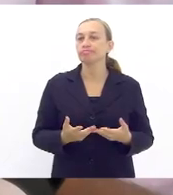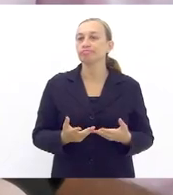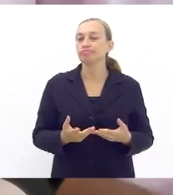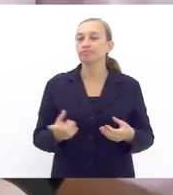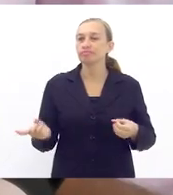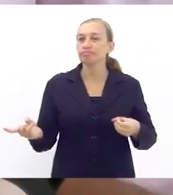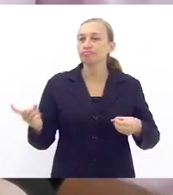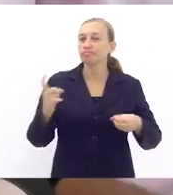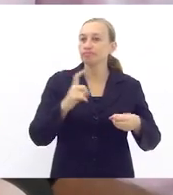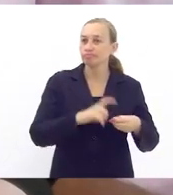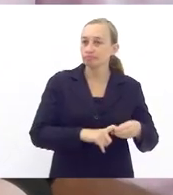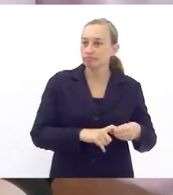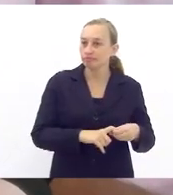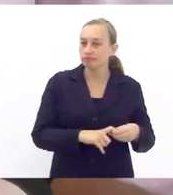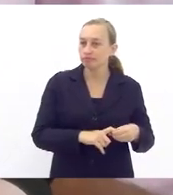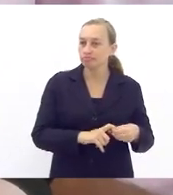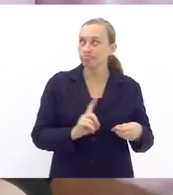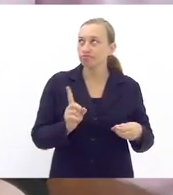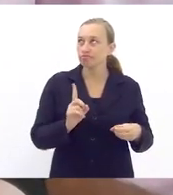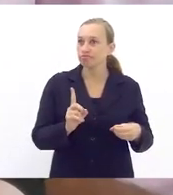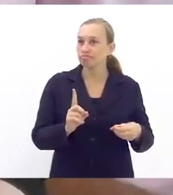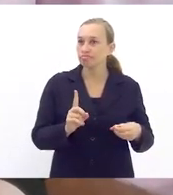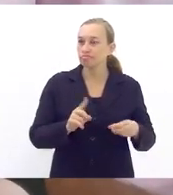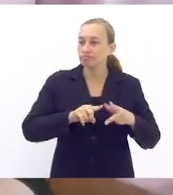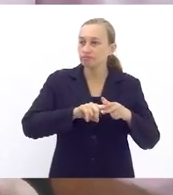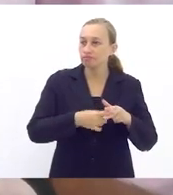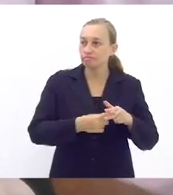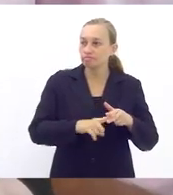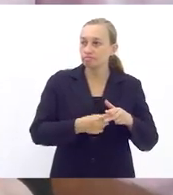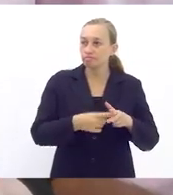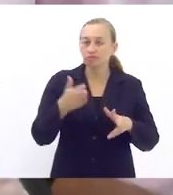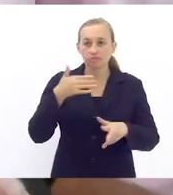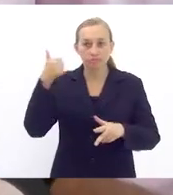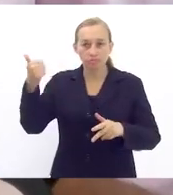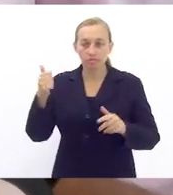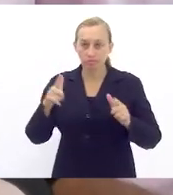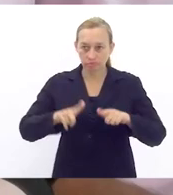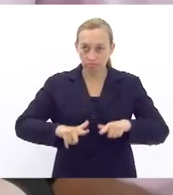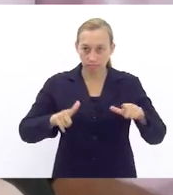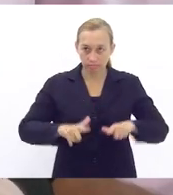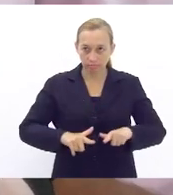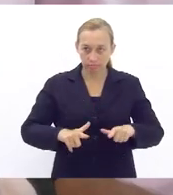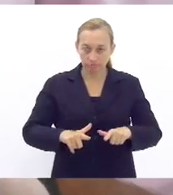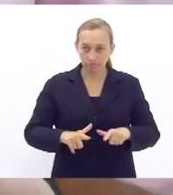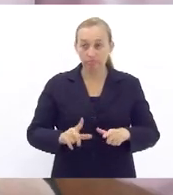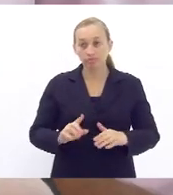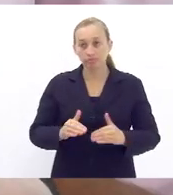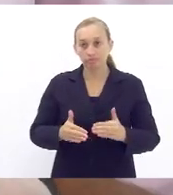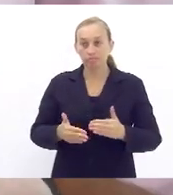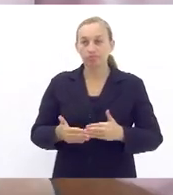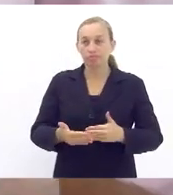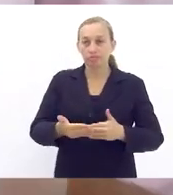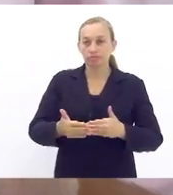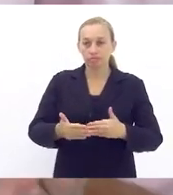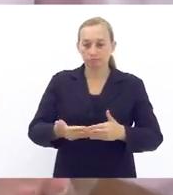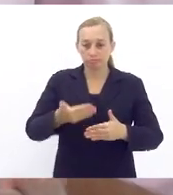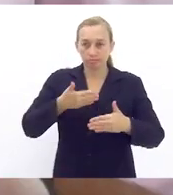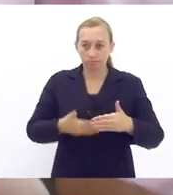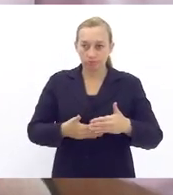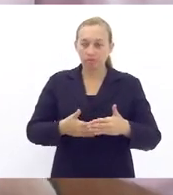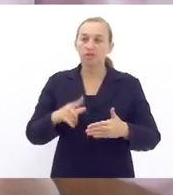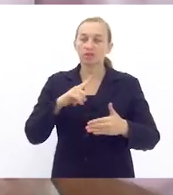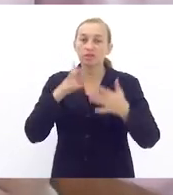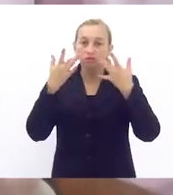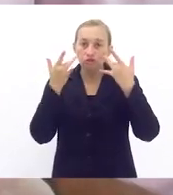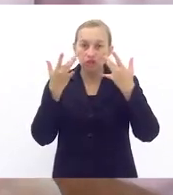é o retorno não né a manutenção é a melhoria do espaço atrás a gente tem um espaço que é um teatro